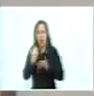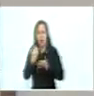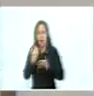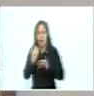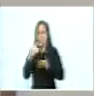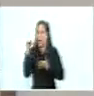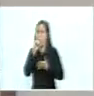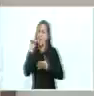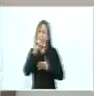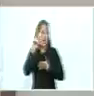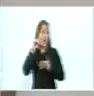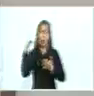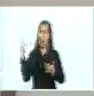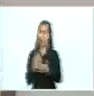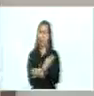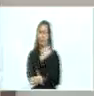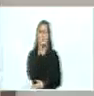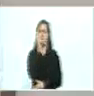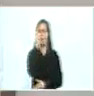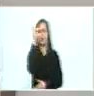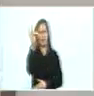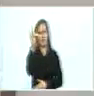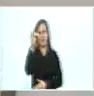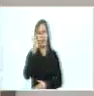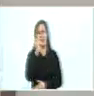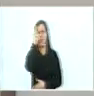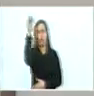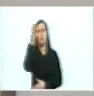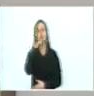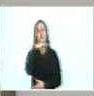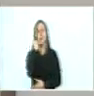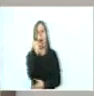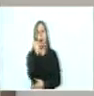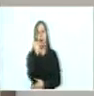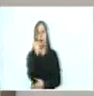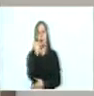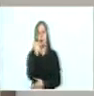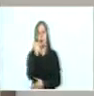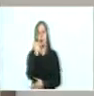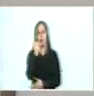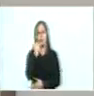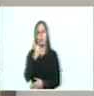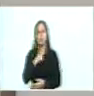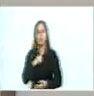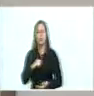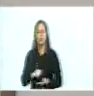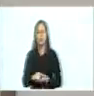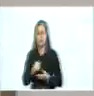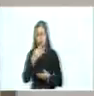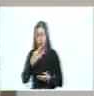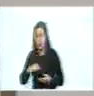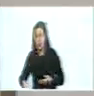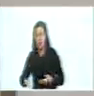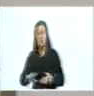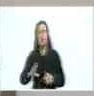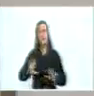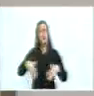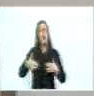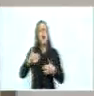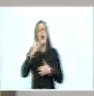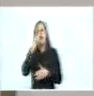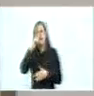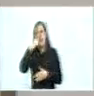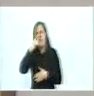não aconteçam futuros óbitos. Então, quais são as razões, os motivos, as deficiências